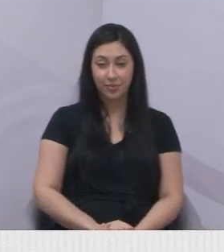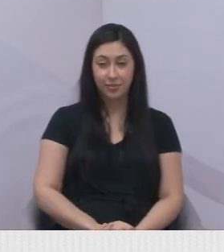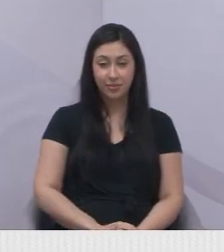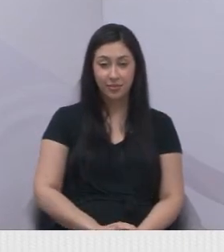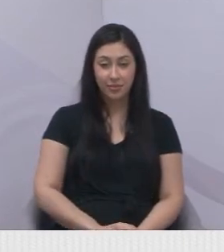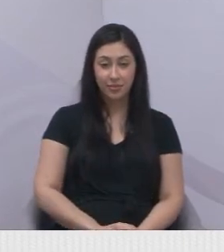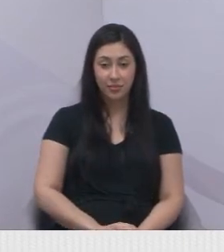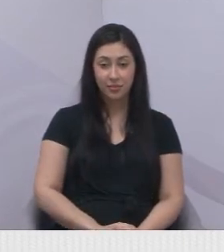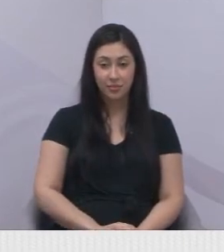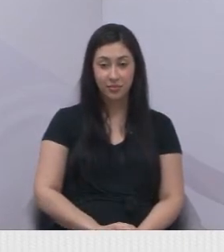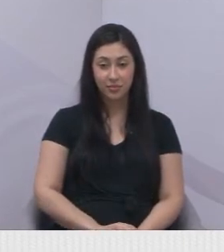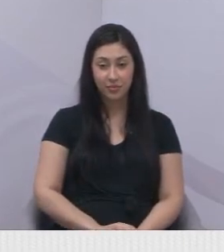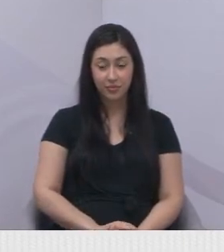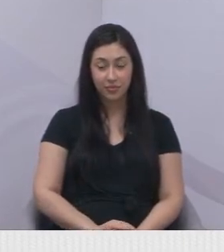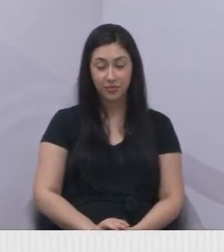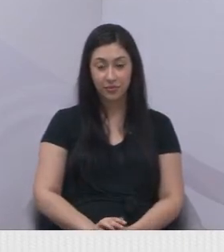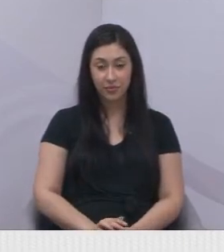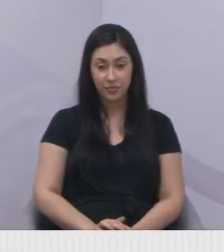3955-2206,